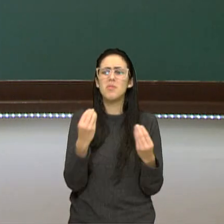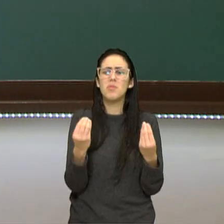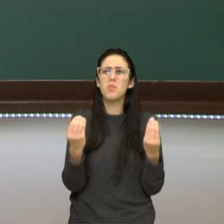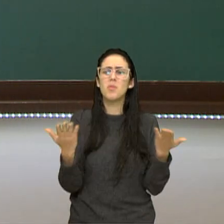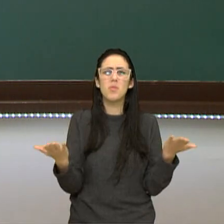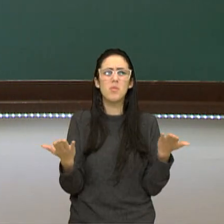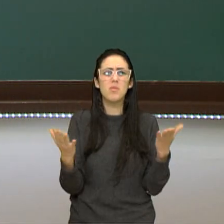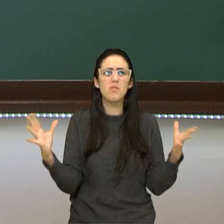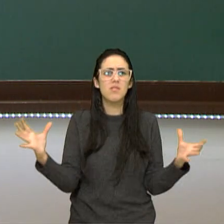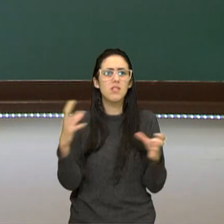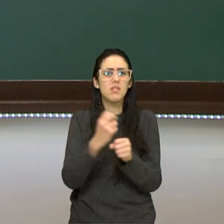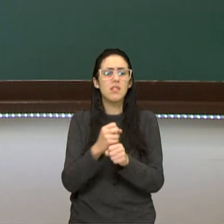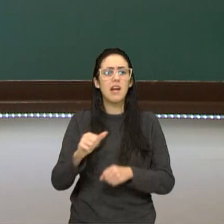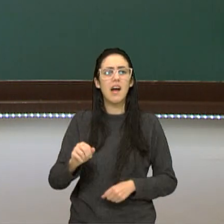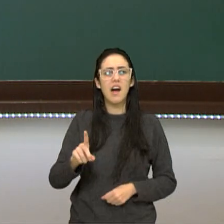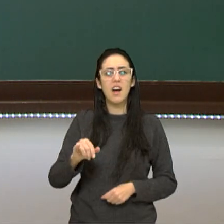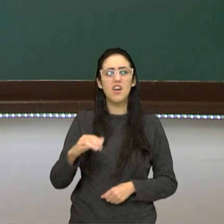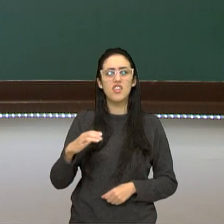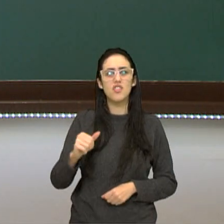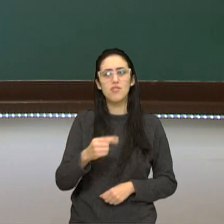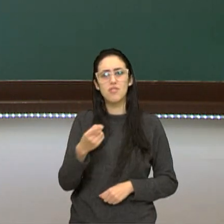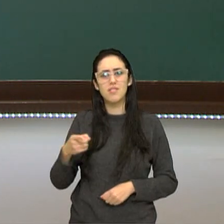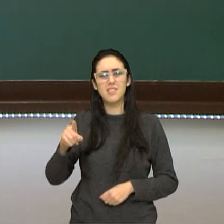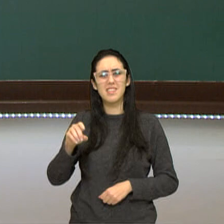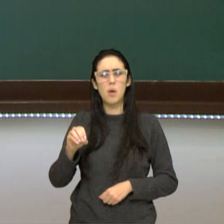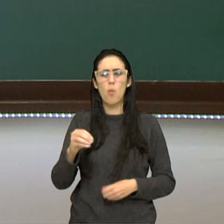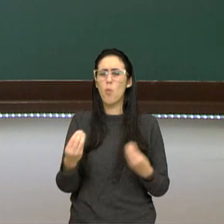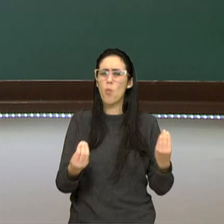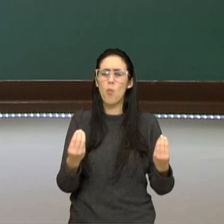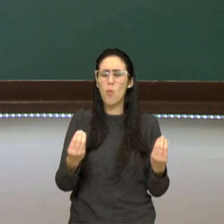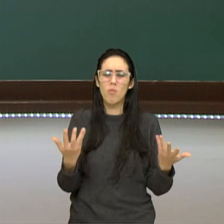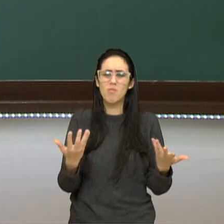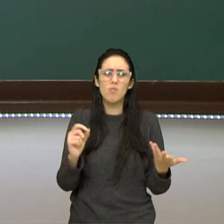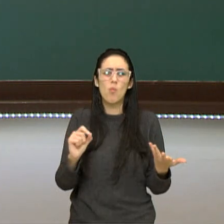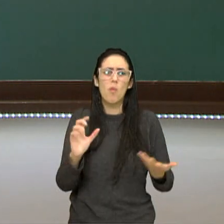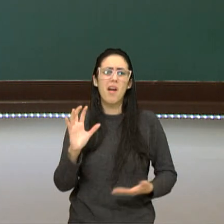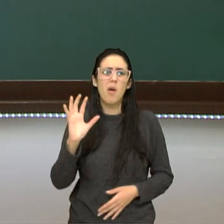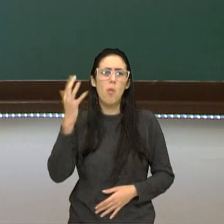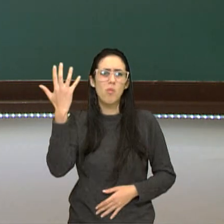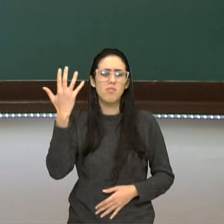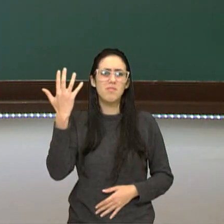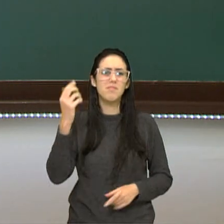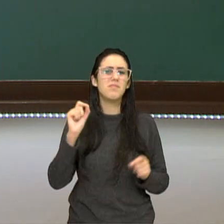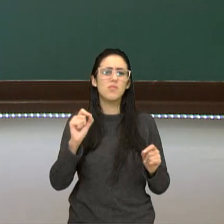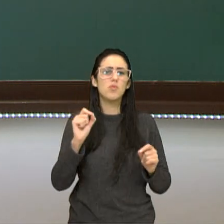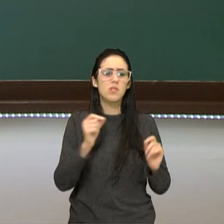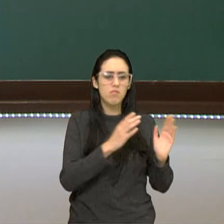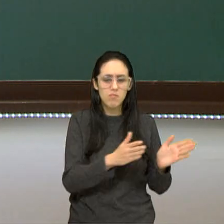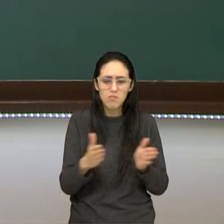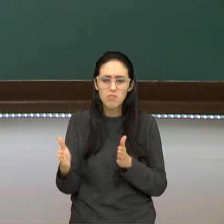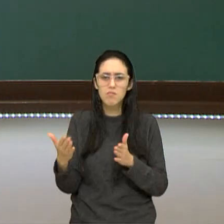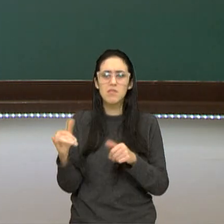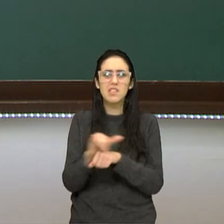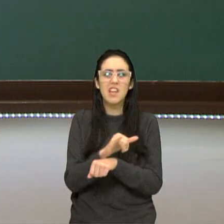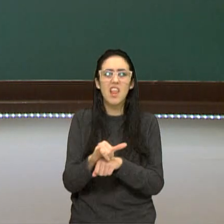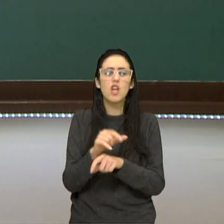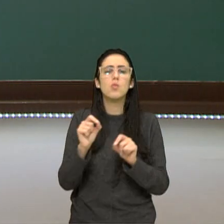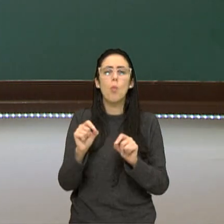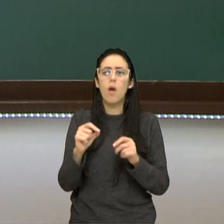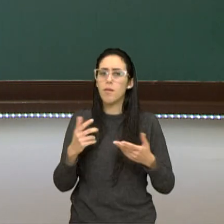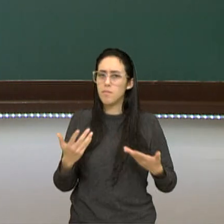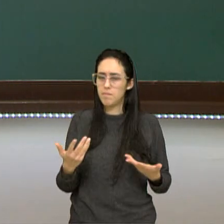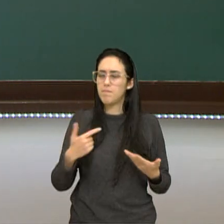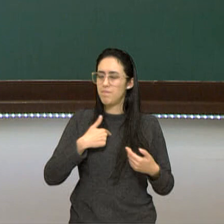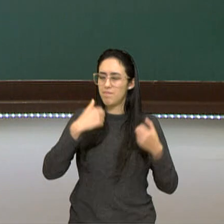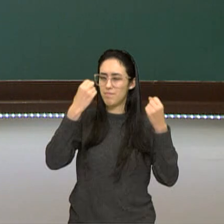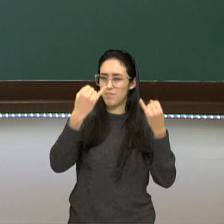adição? Como é que eu trabalho essa adição com os polinômios? O que acontece? Qual que é o meu procedimento, qual que é a estratégia? Tudo isso